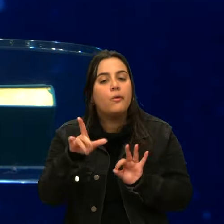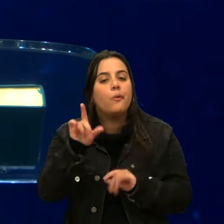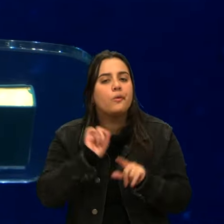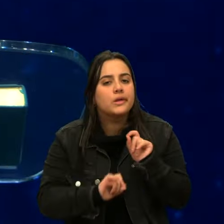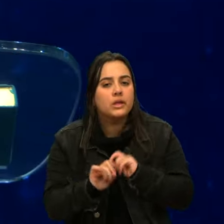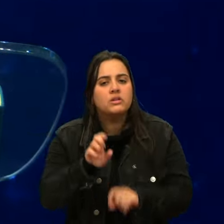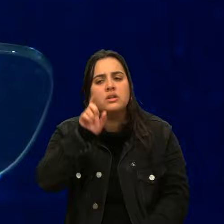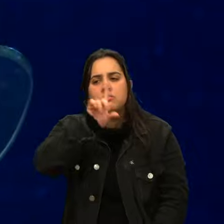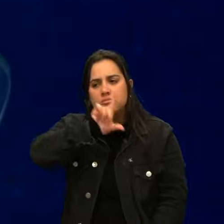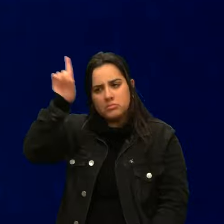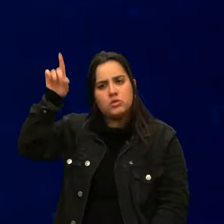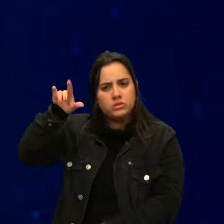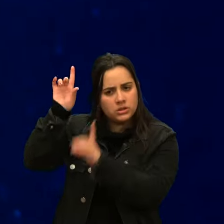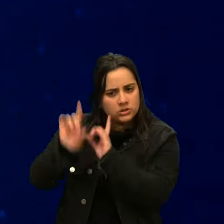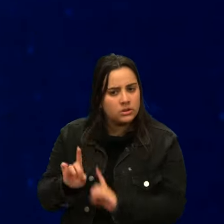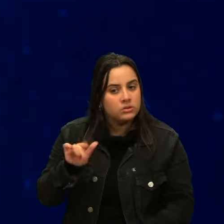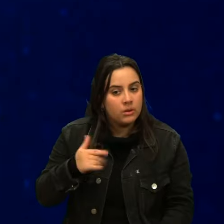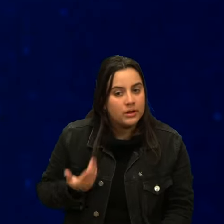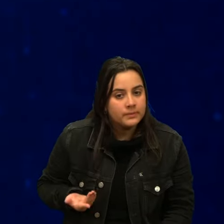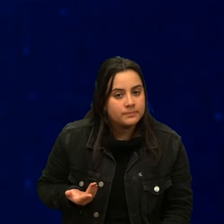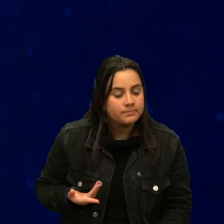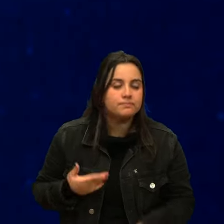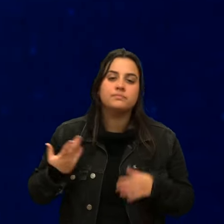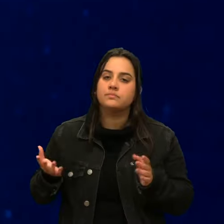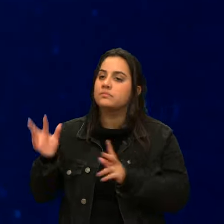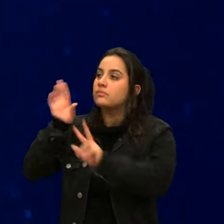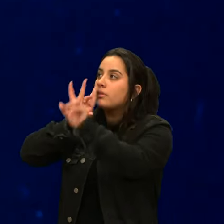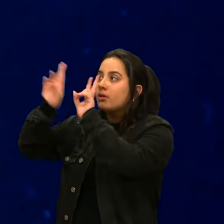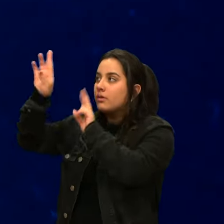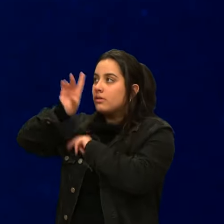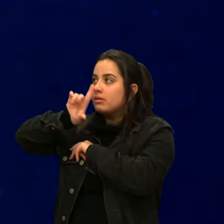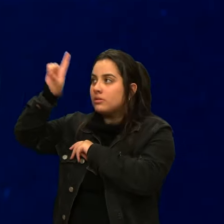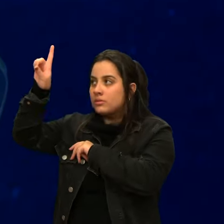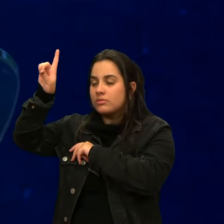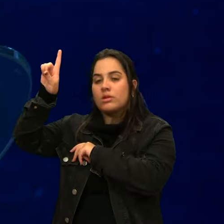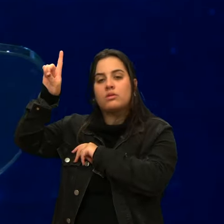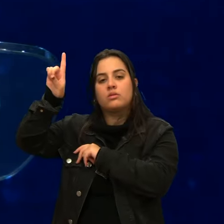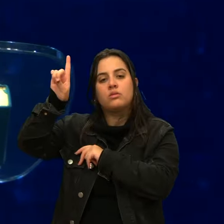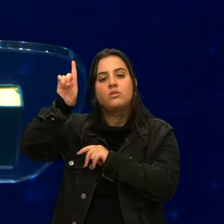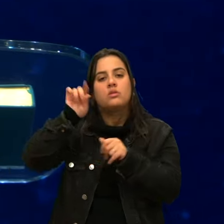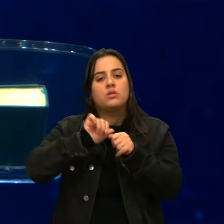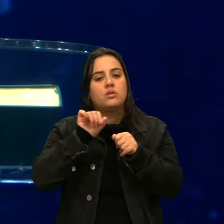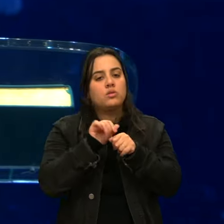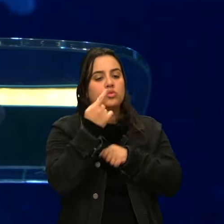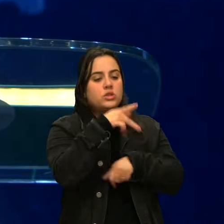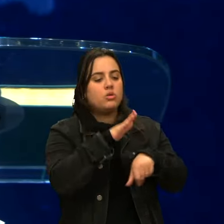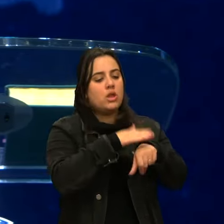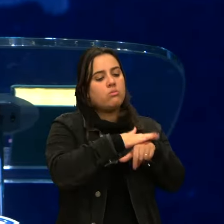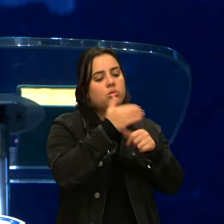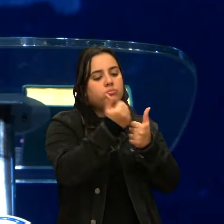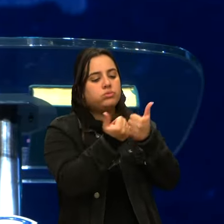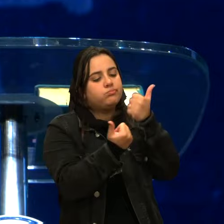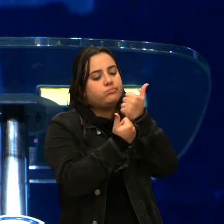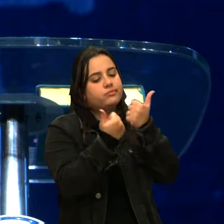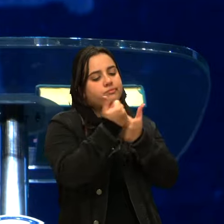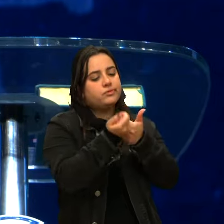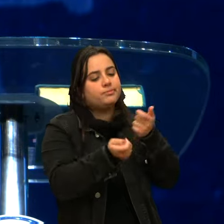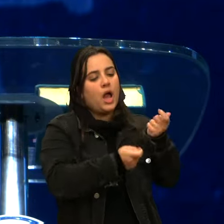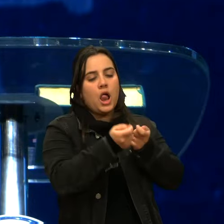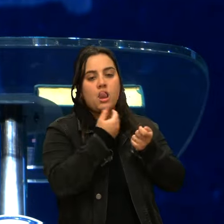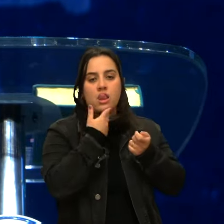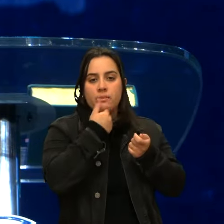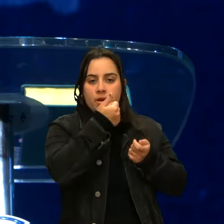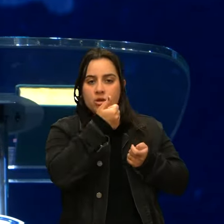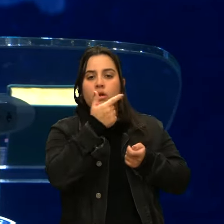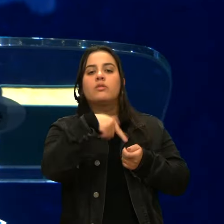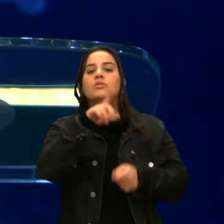relaciona com esse Deus, quando você começa a substituir a maneira que você gasta o seu tempo, você descobre que Ele é